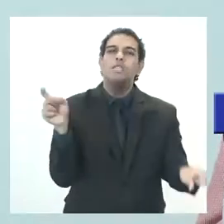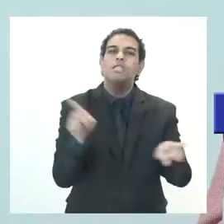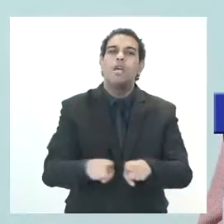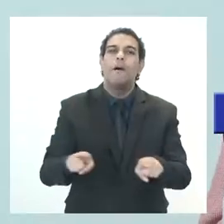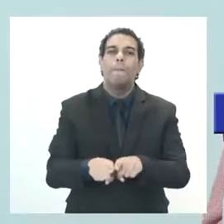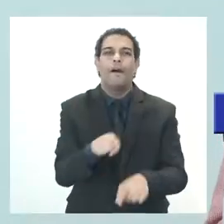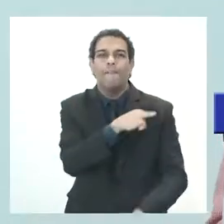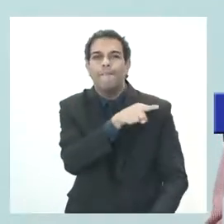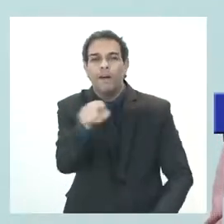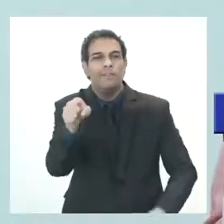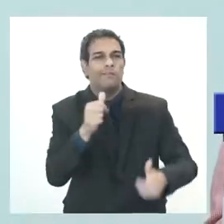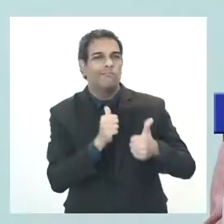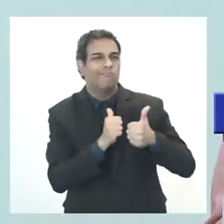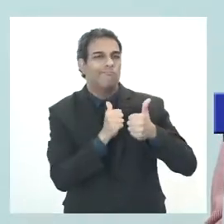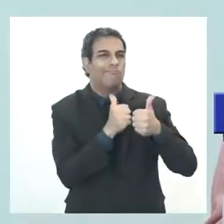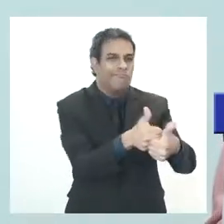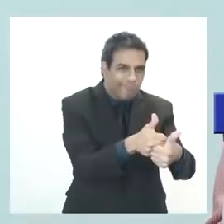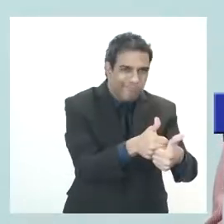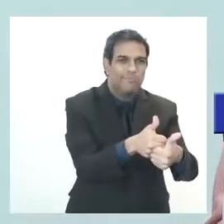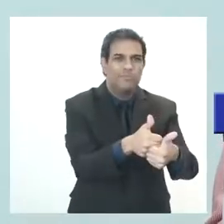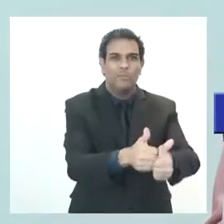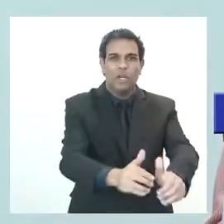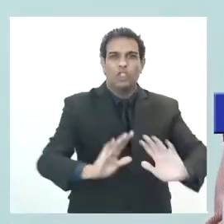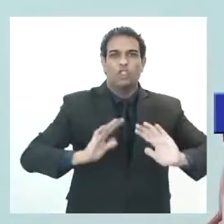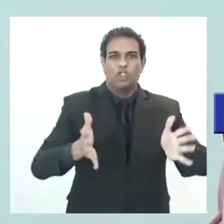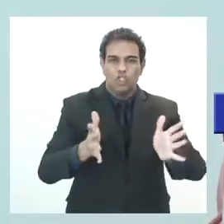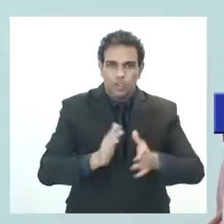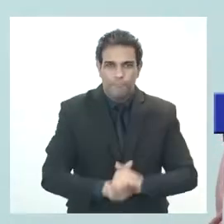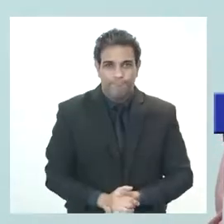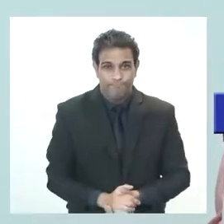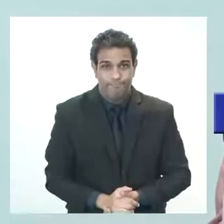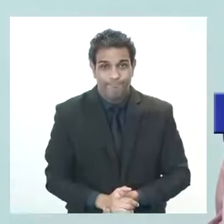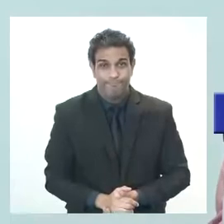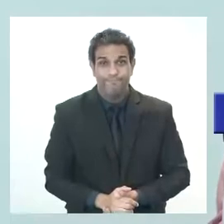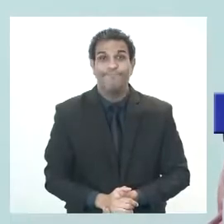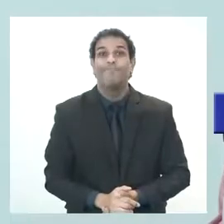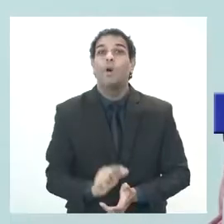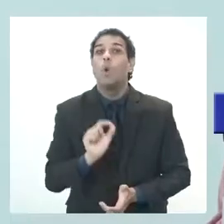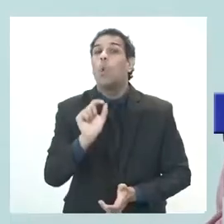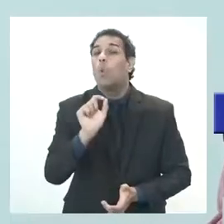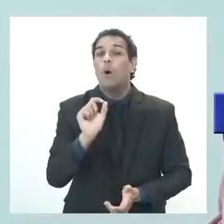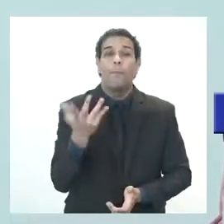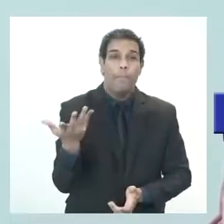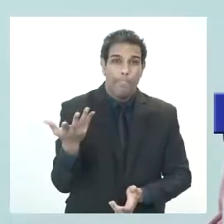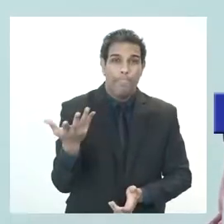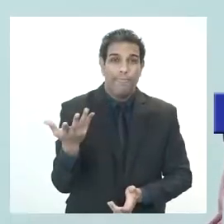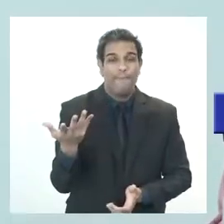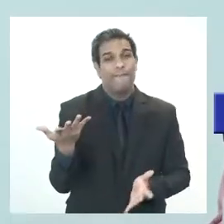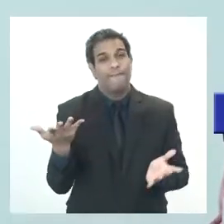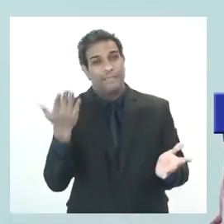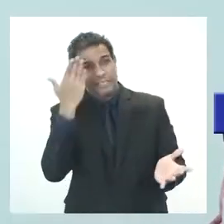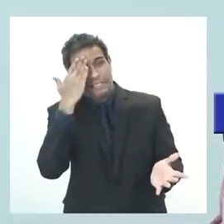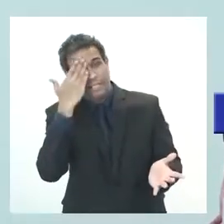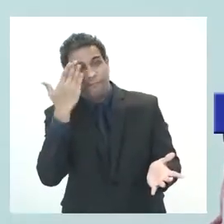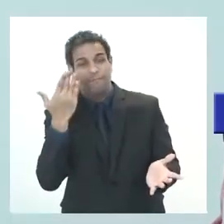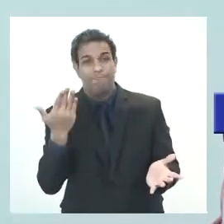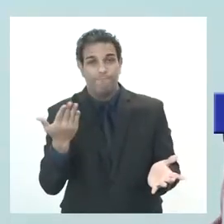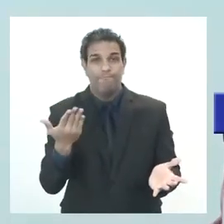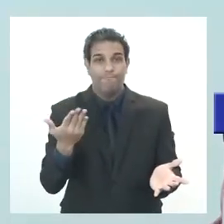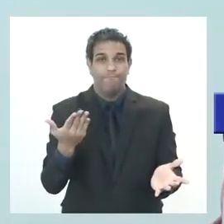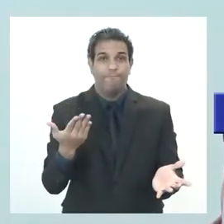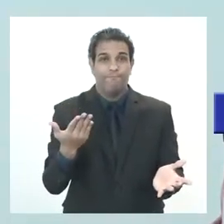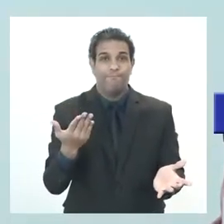vocês porque todos acompanharam há bem pouco tempo da grande importância que acabou inclusive